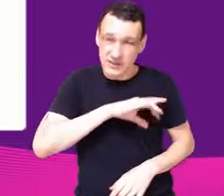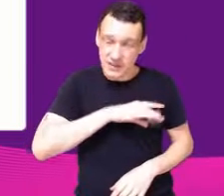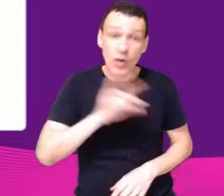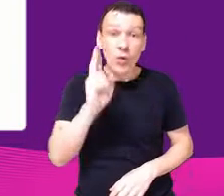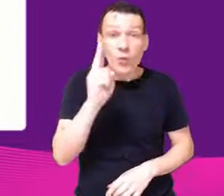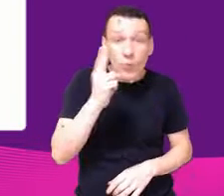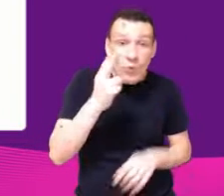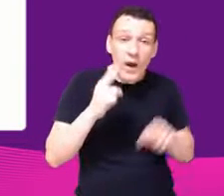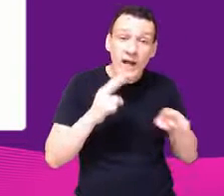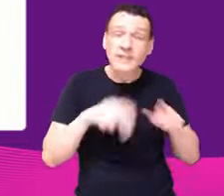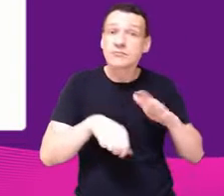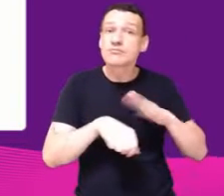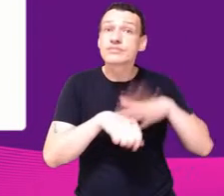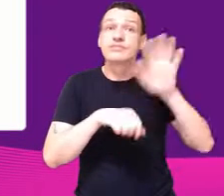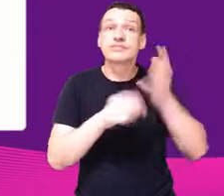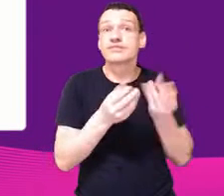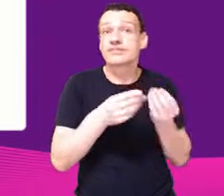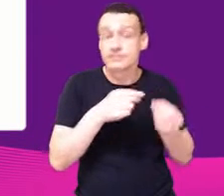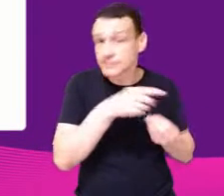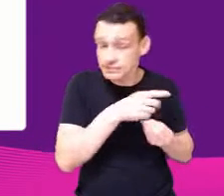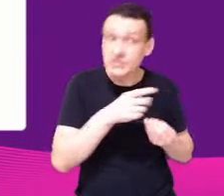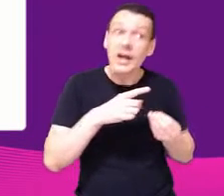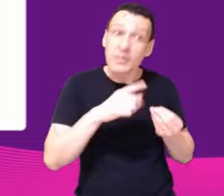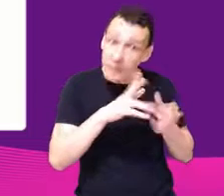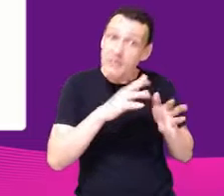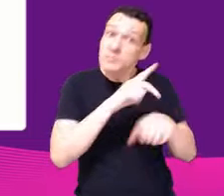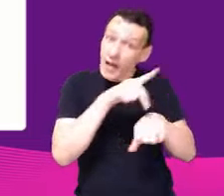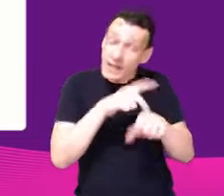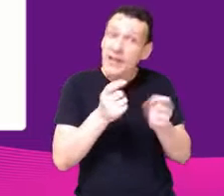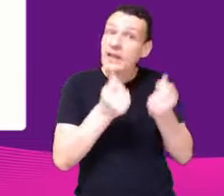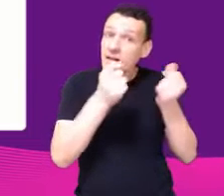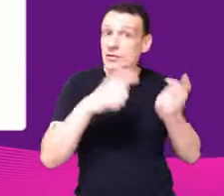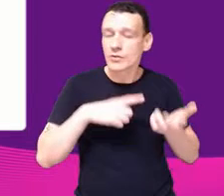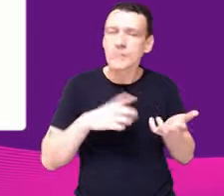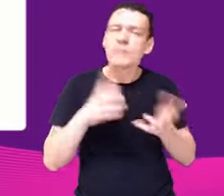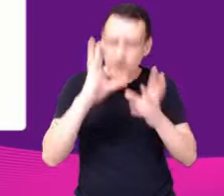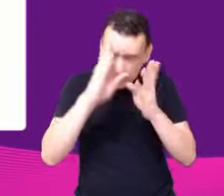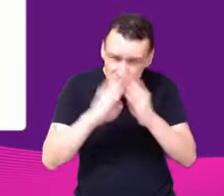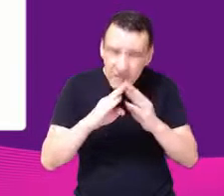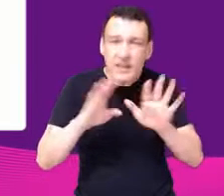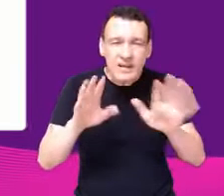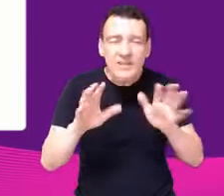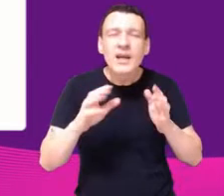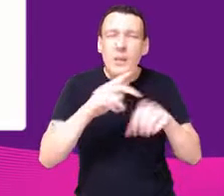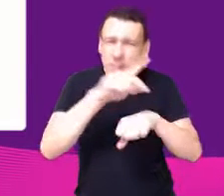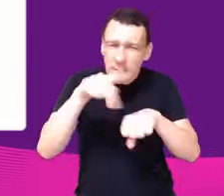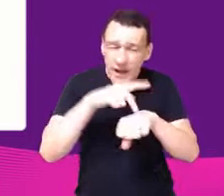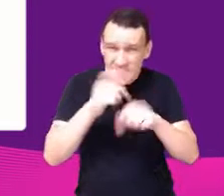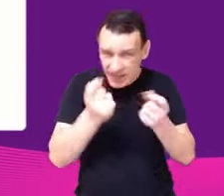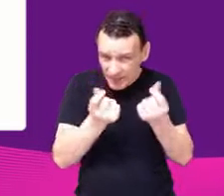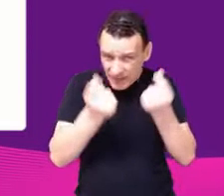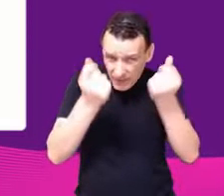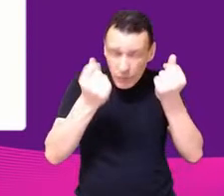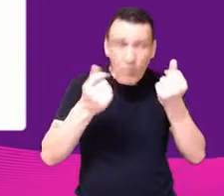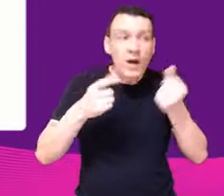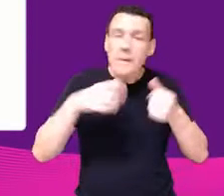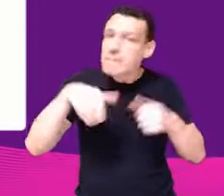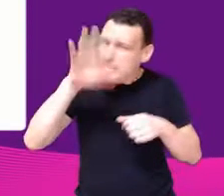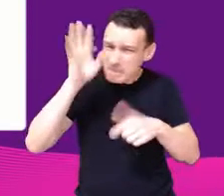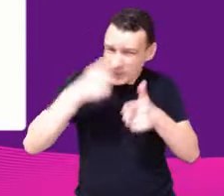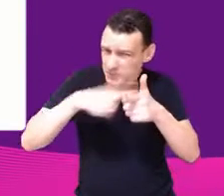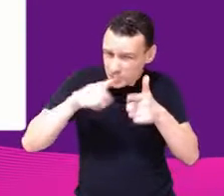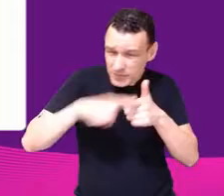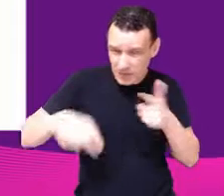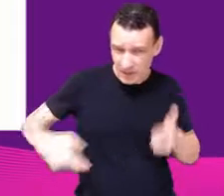Não, né, não é essa a mensagem que a gente tira. O que a gente tira aqui é que, né, em países mais ricos existe mais